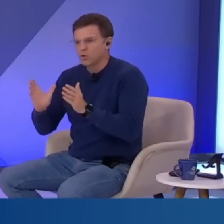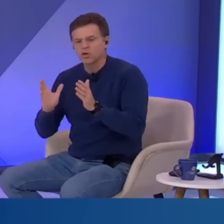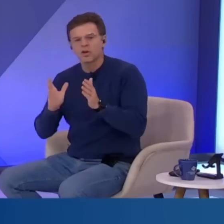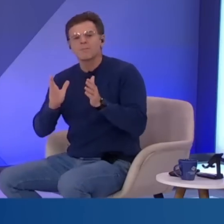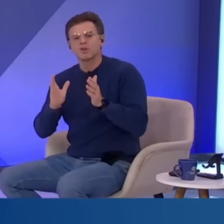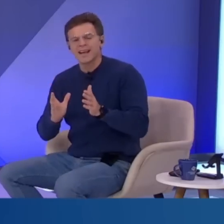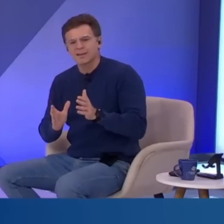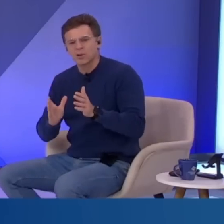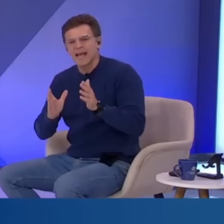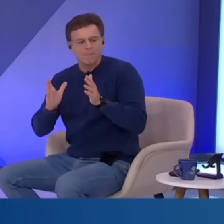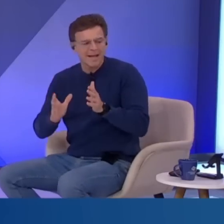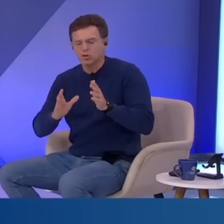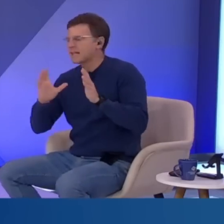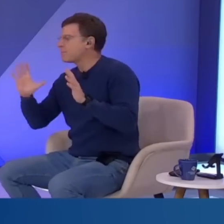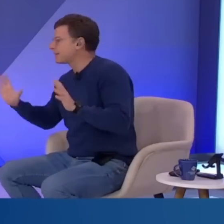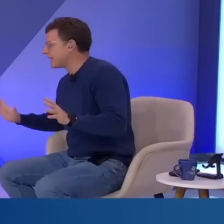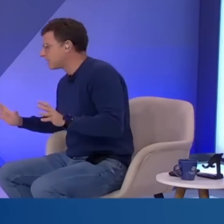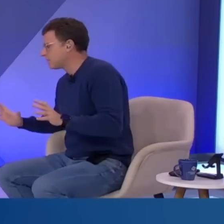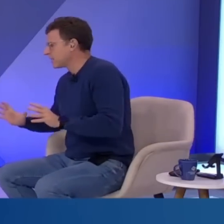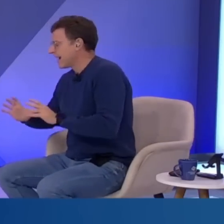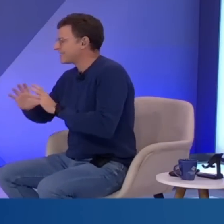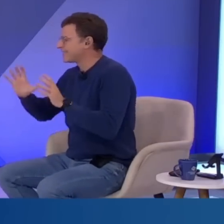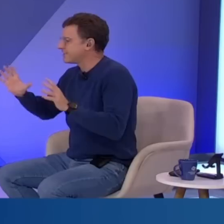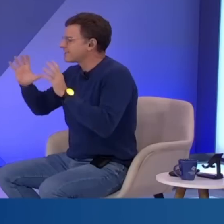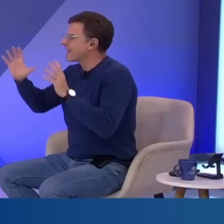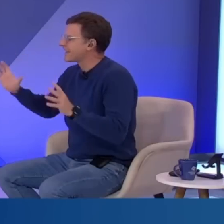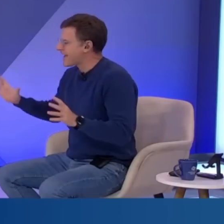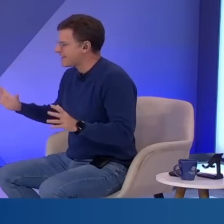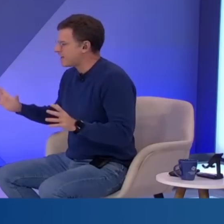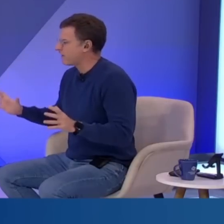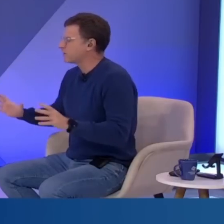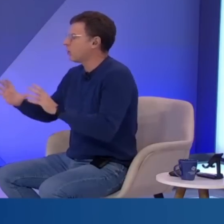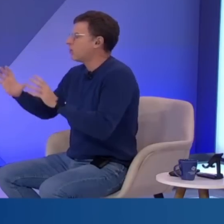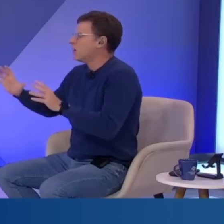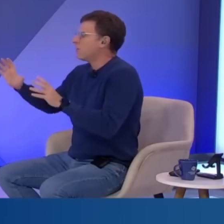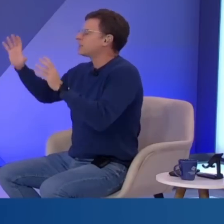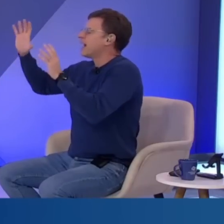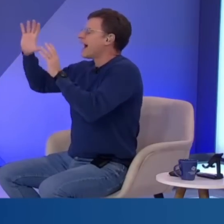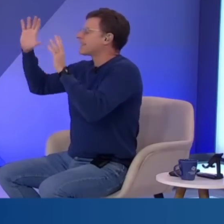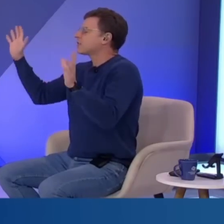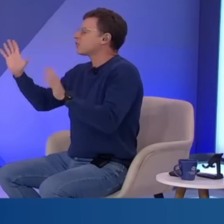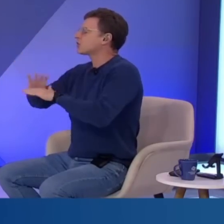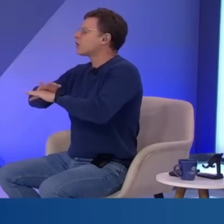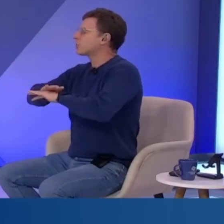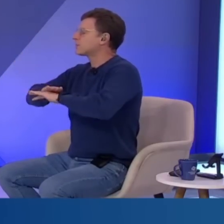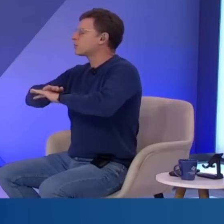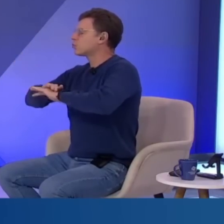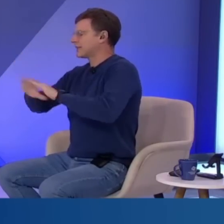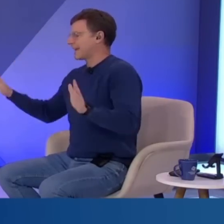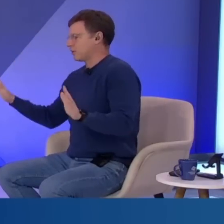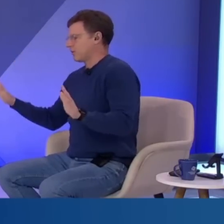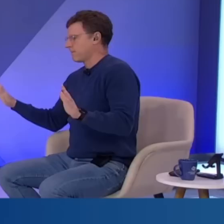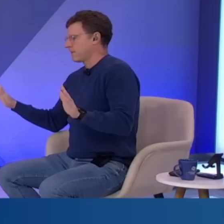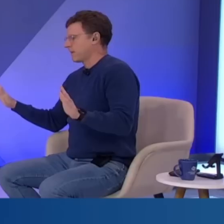isso? Porque o Campos Neto, ele repete o tempo inteiro a seguinte ladainha. Ele fala assim: não, mas a taxa de juros está alta porque